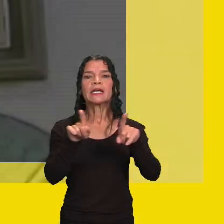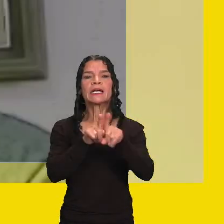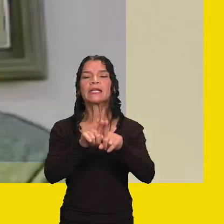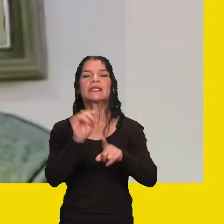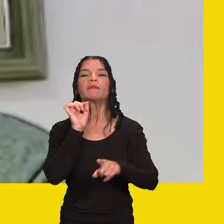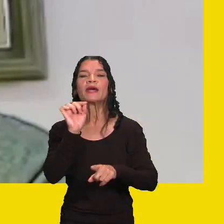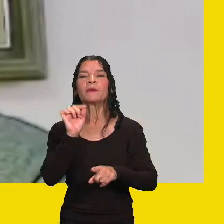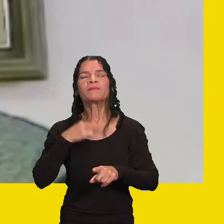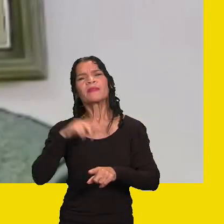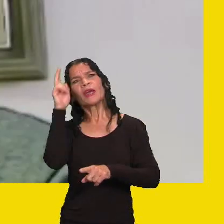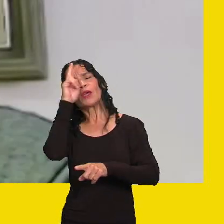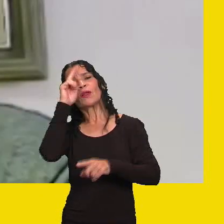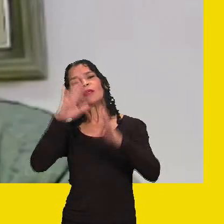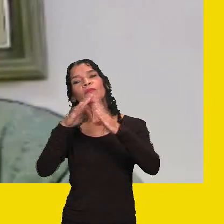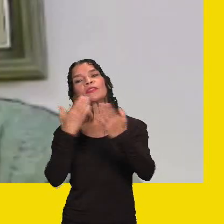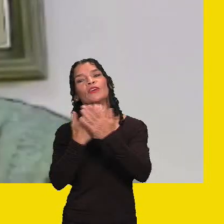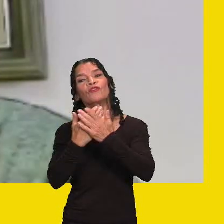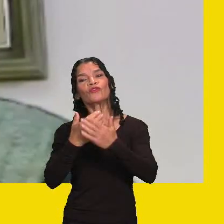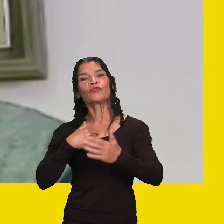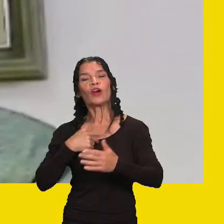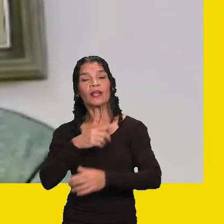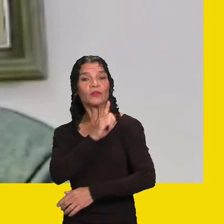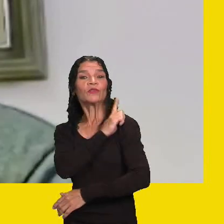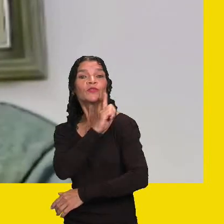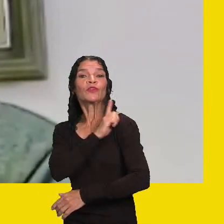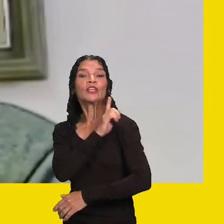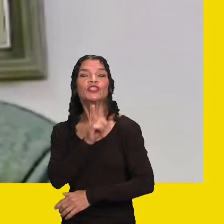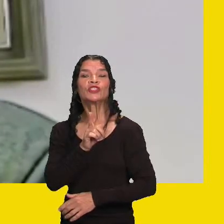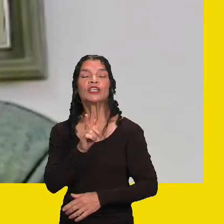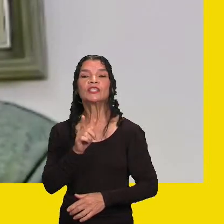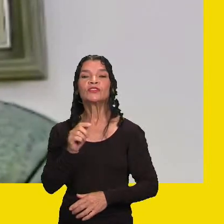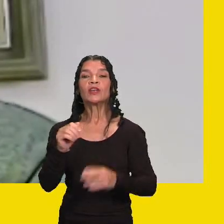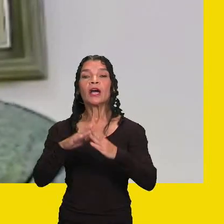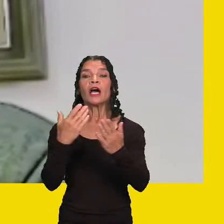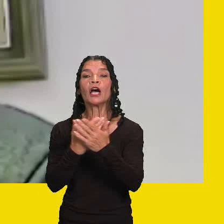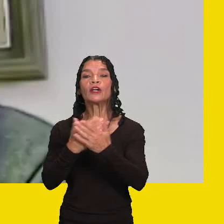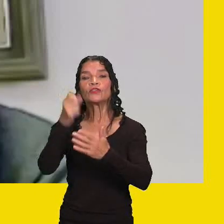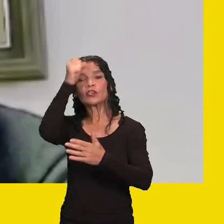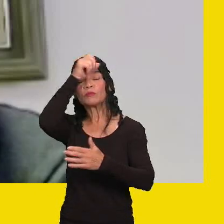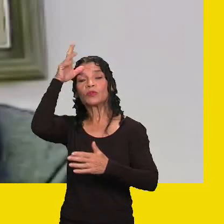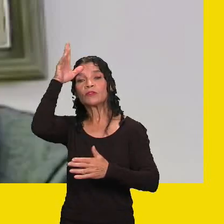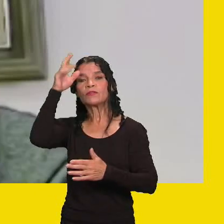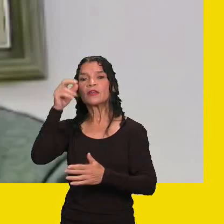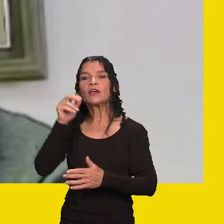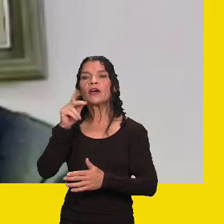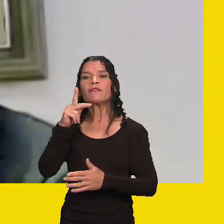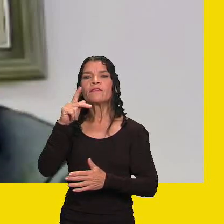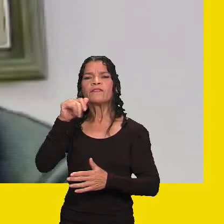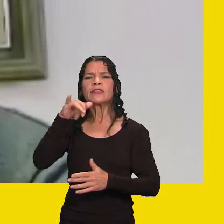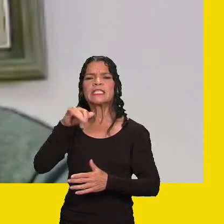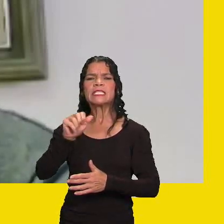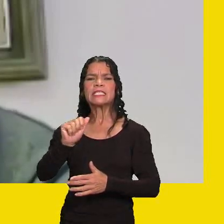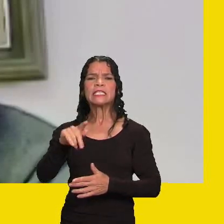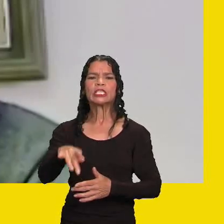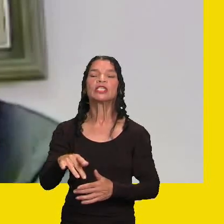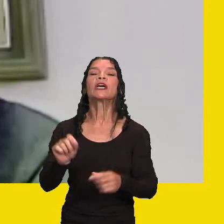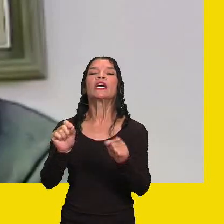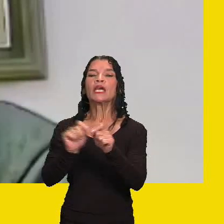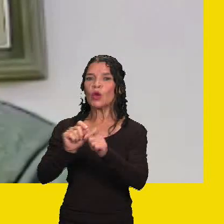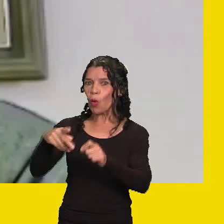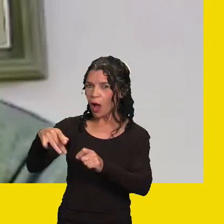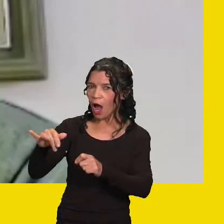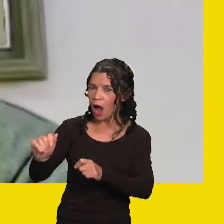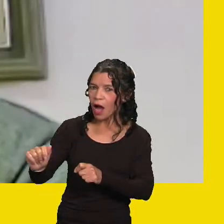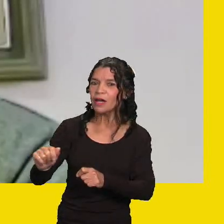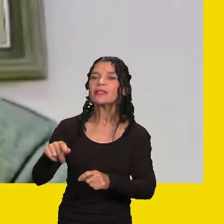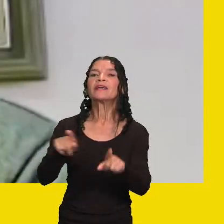eu me recordo da escola que eu sou regente, né, que é a Escola Municipal Fernando de Azevedo, também tem um peja diurno, como é o caso da Ana, como